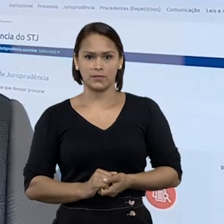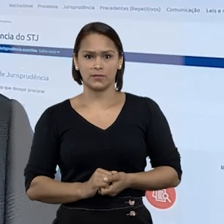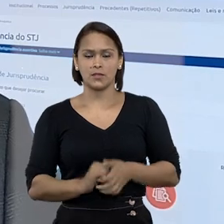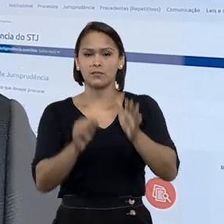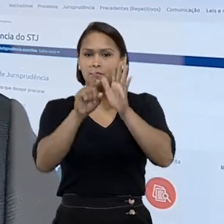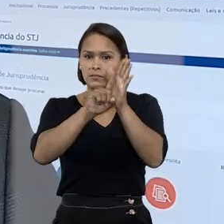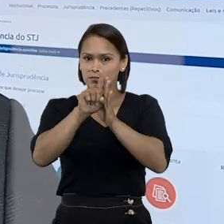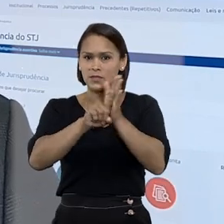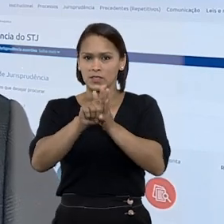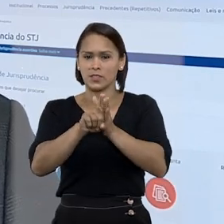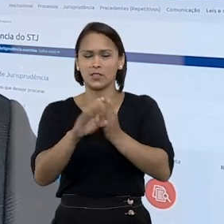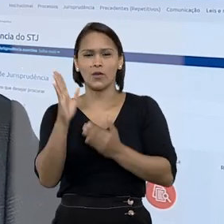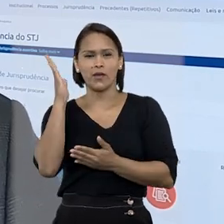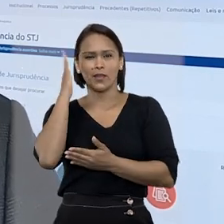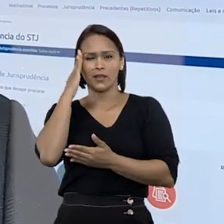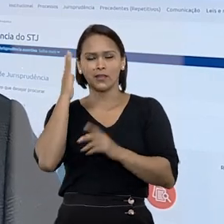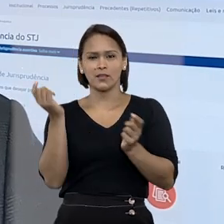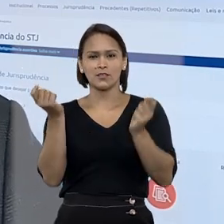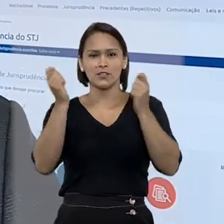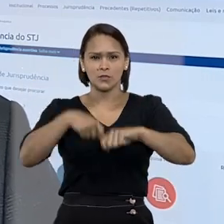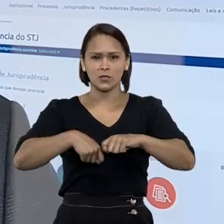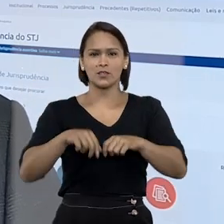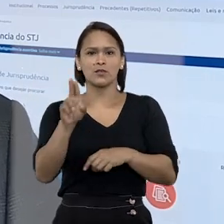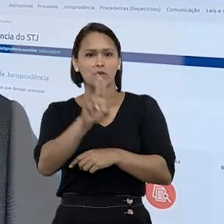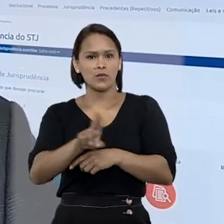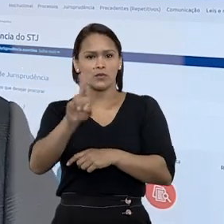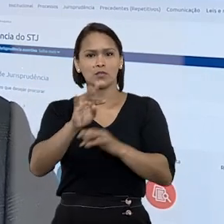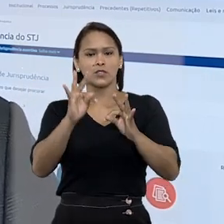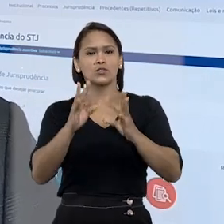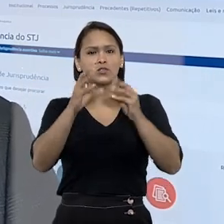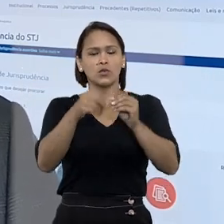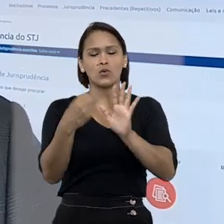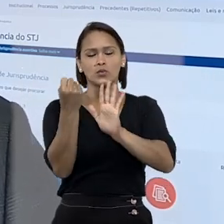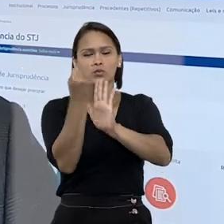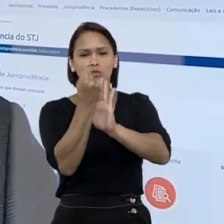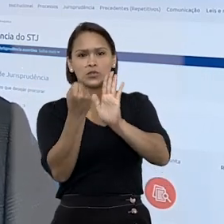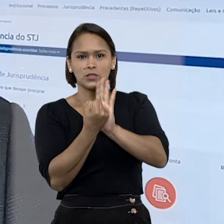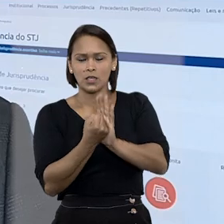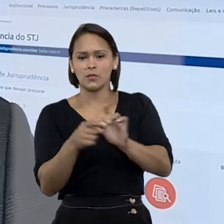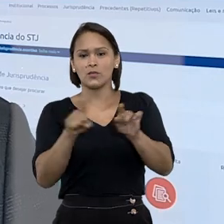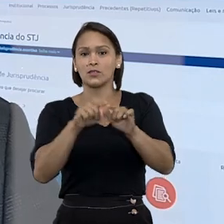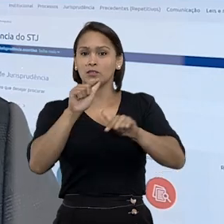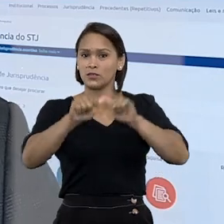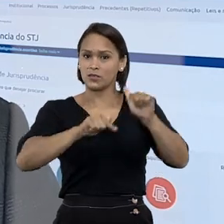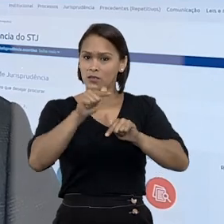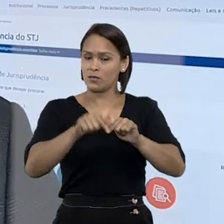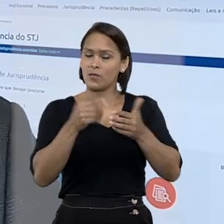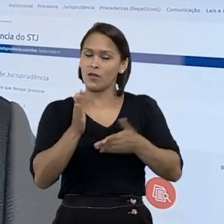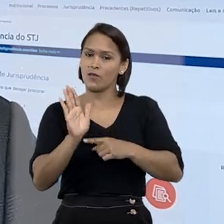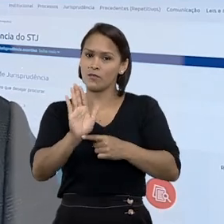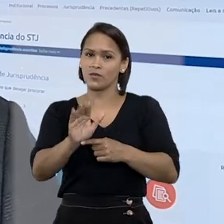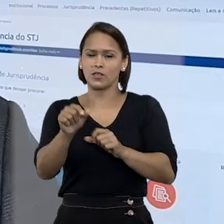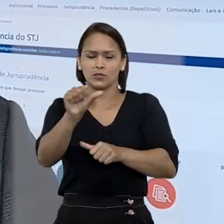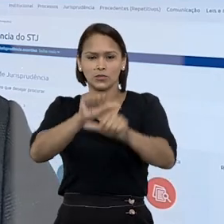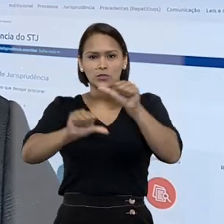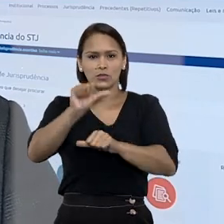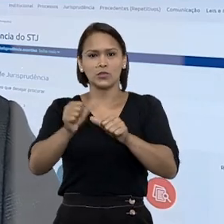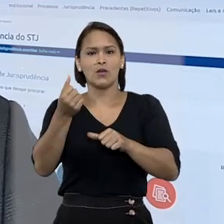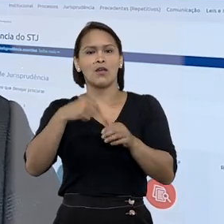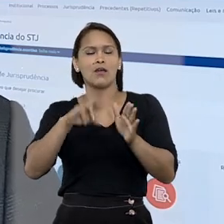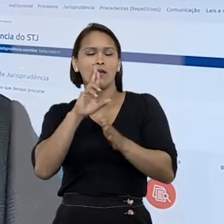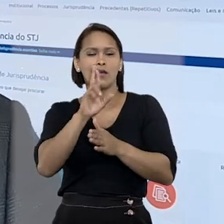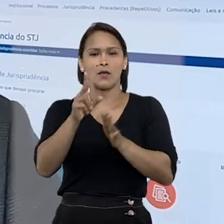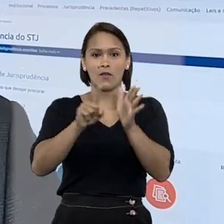Pesquisador, entender as possibilidades de utilização dos símbolos e dos operadores torna o resultado da sua